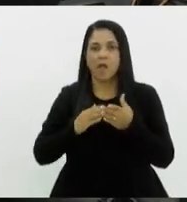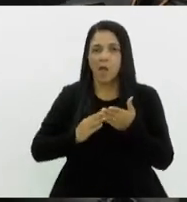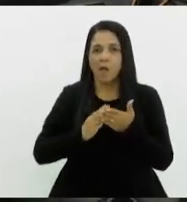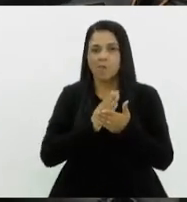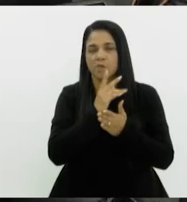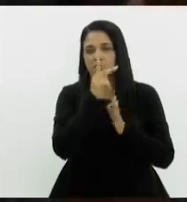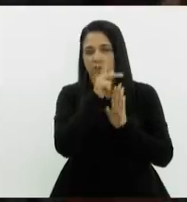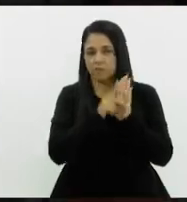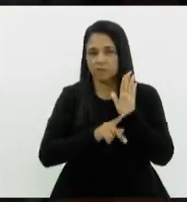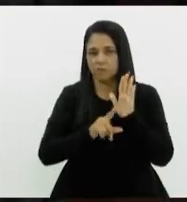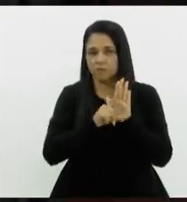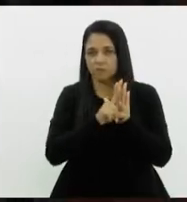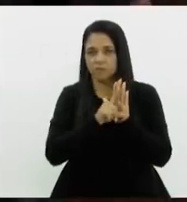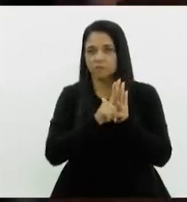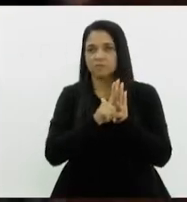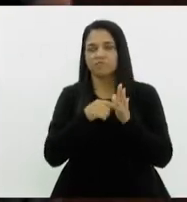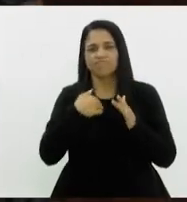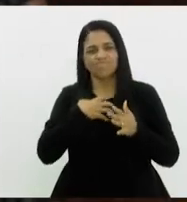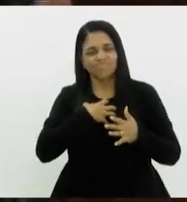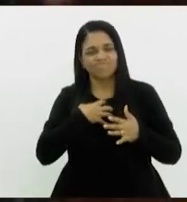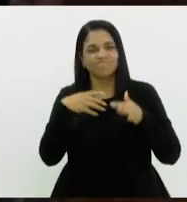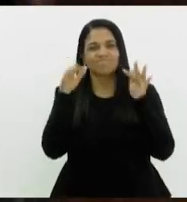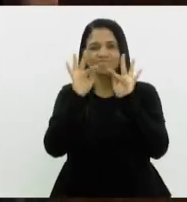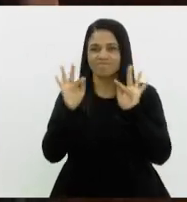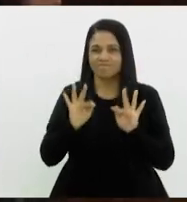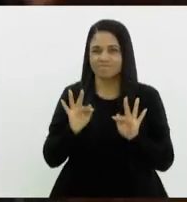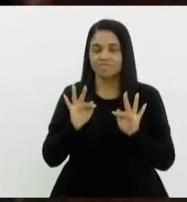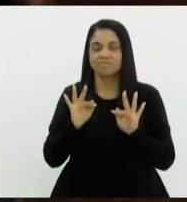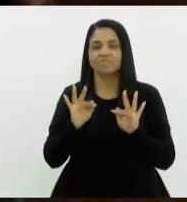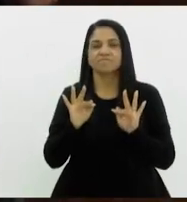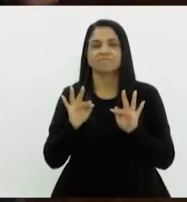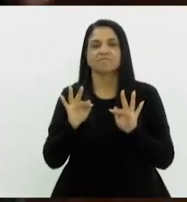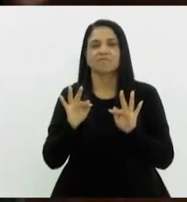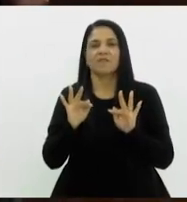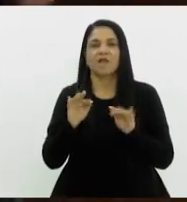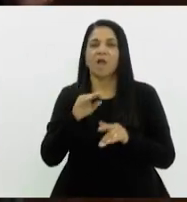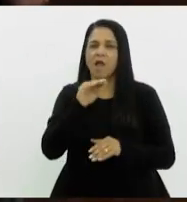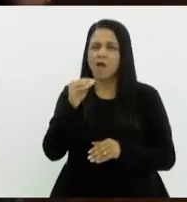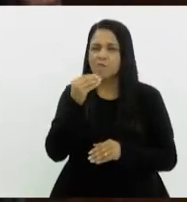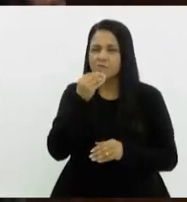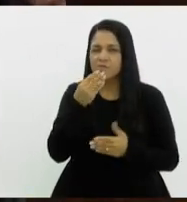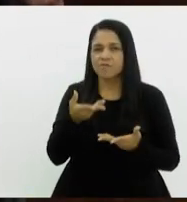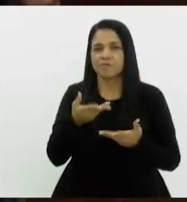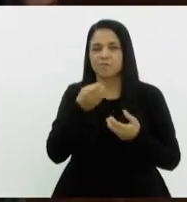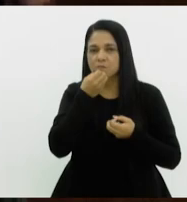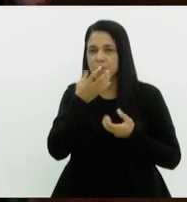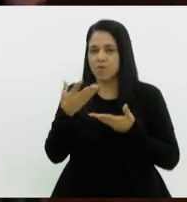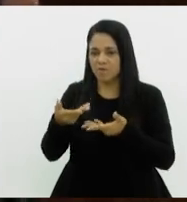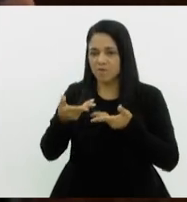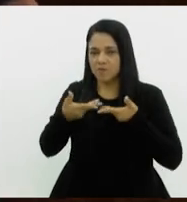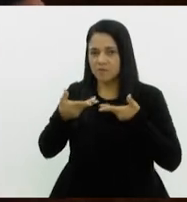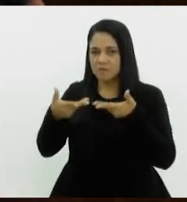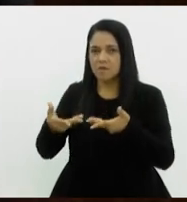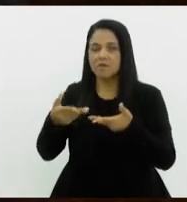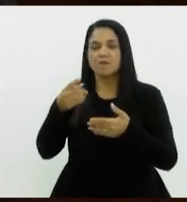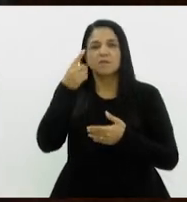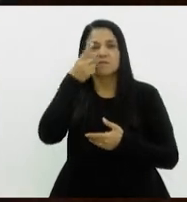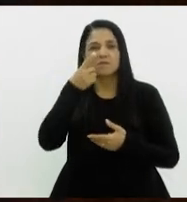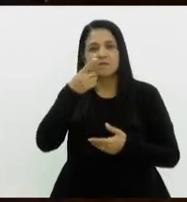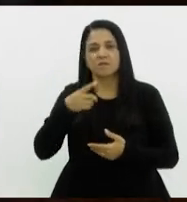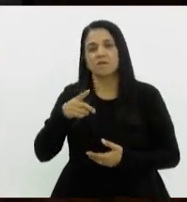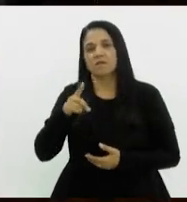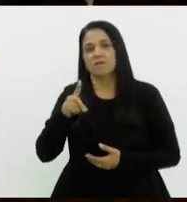nosso projeto, a qual me deixou muito feliz, quero também aproveitar aqui e dar as boas-vindas à vereadora Dani Brioli,